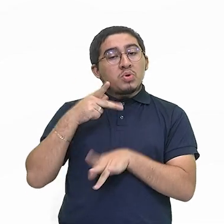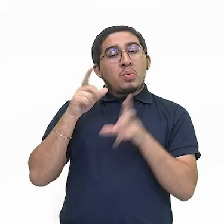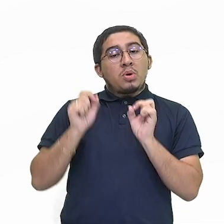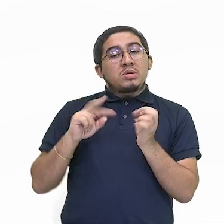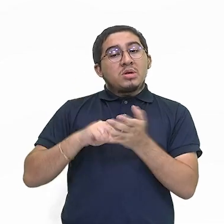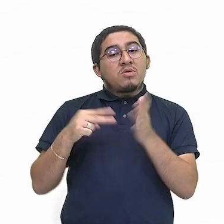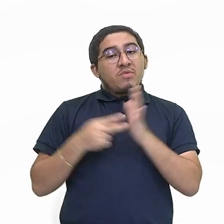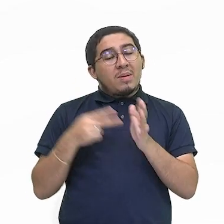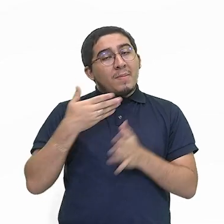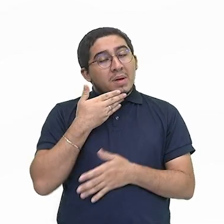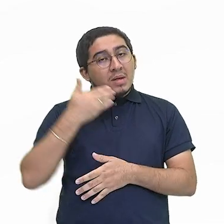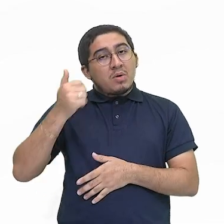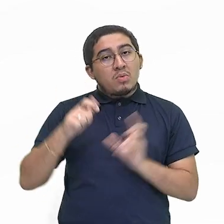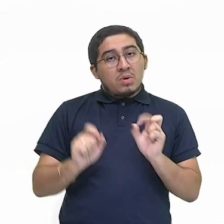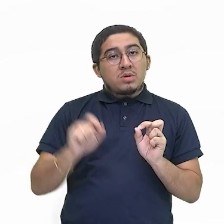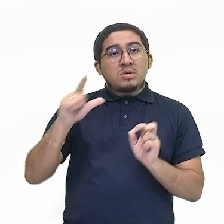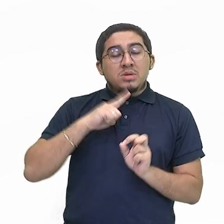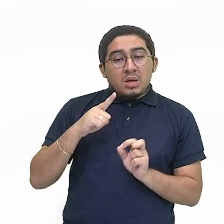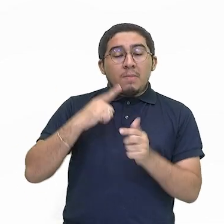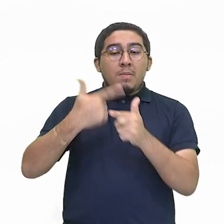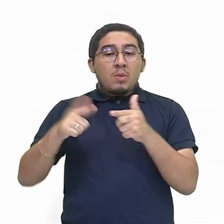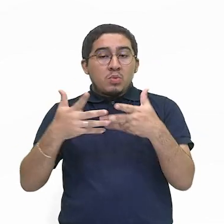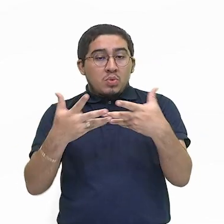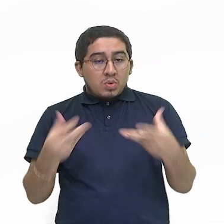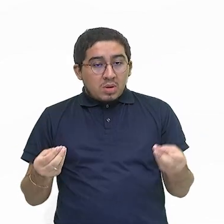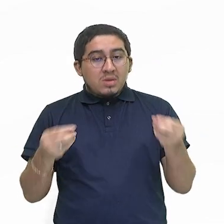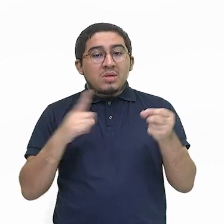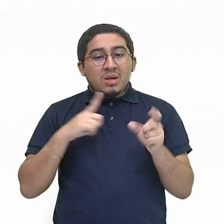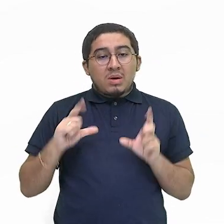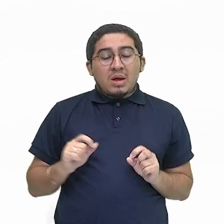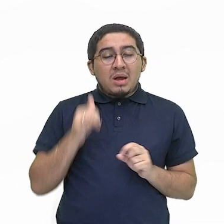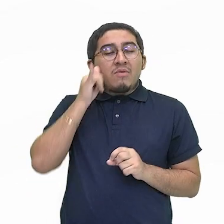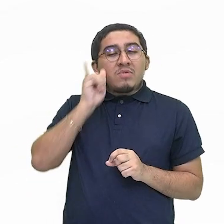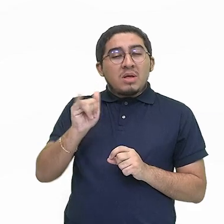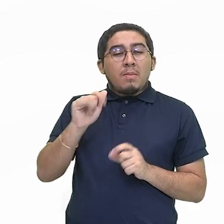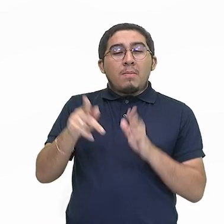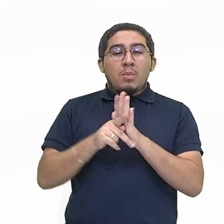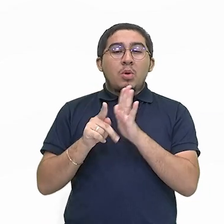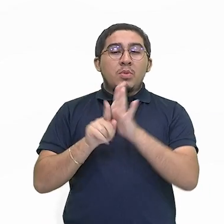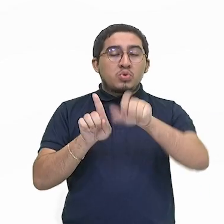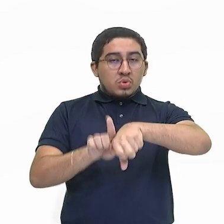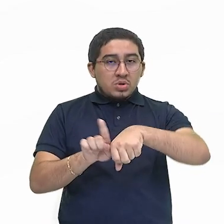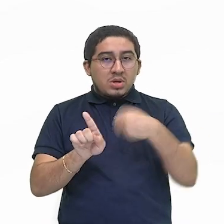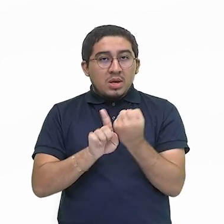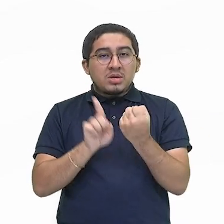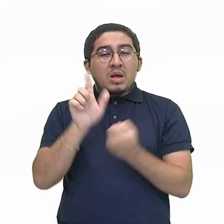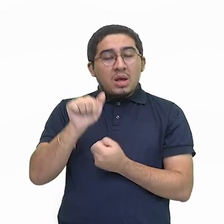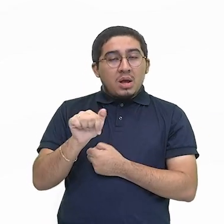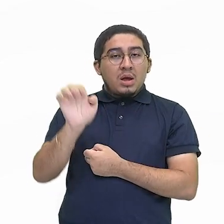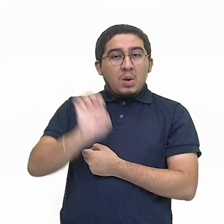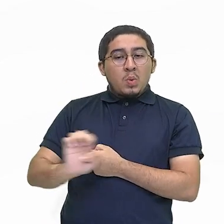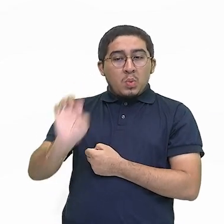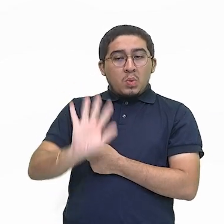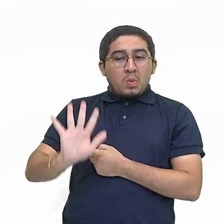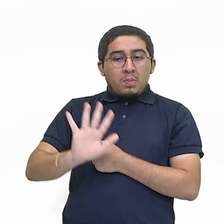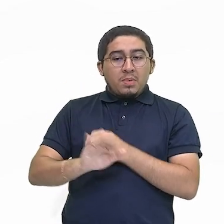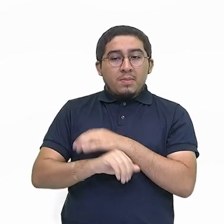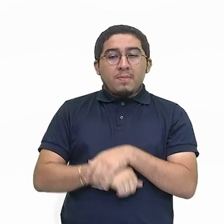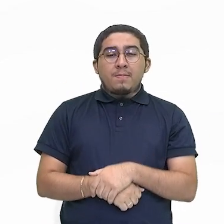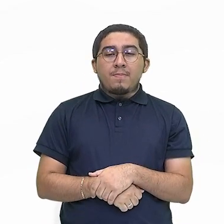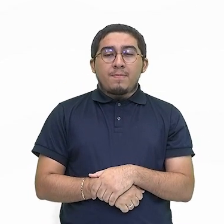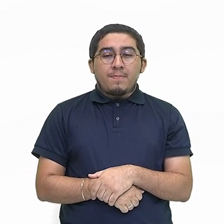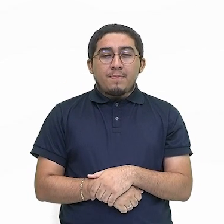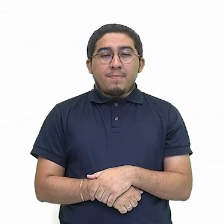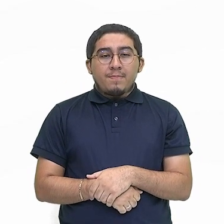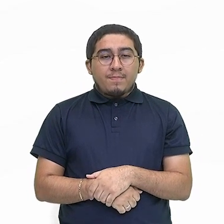crescer o clamor por soluções que impedissem o esfacelamento da sociedade europeia. Então,